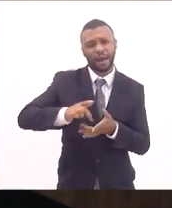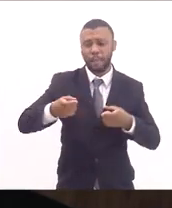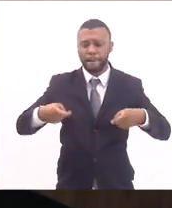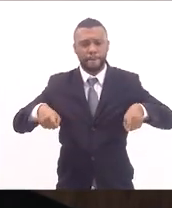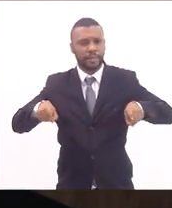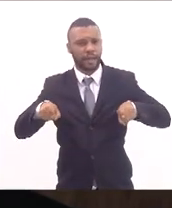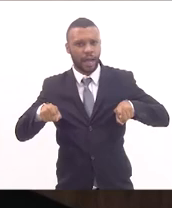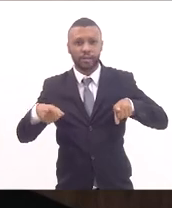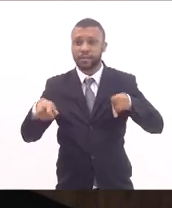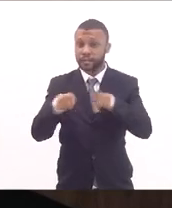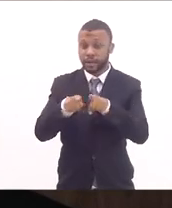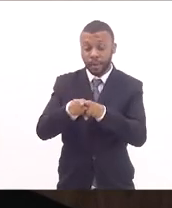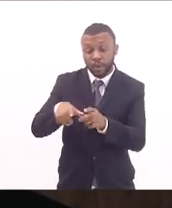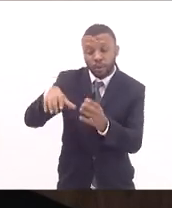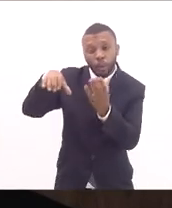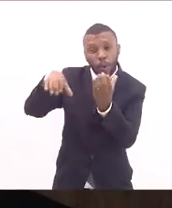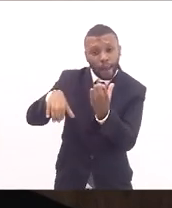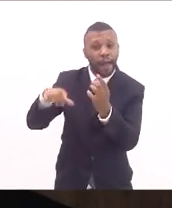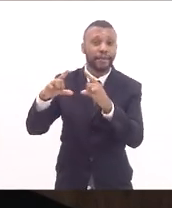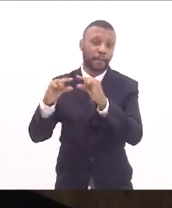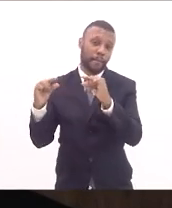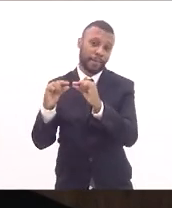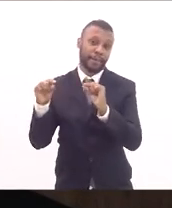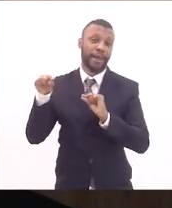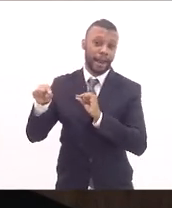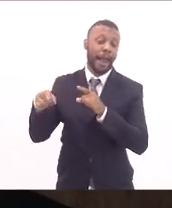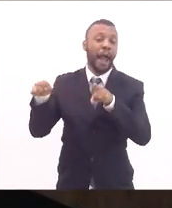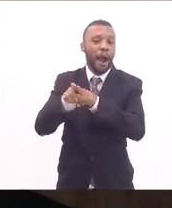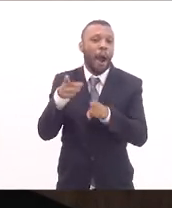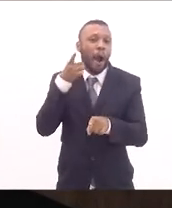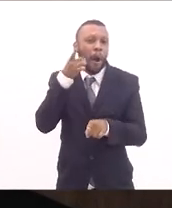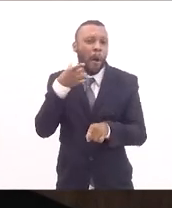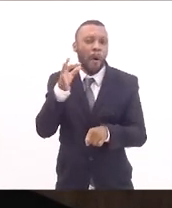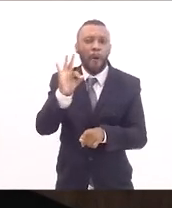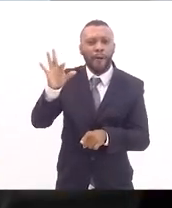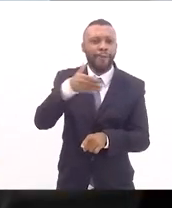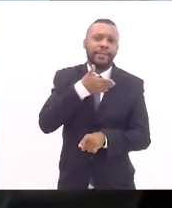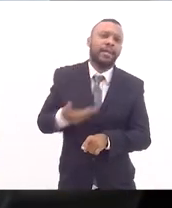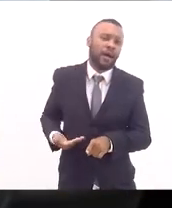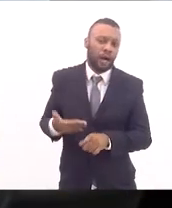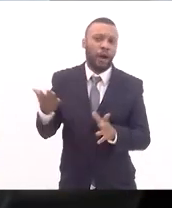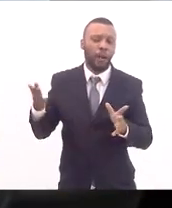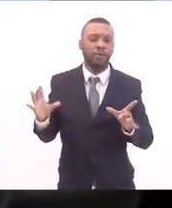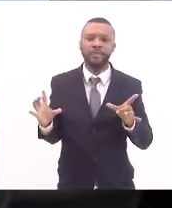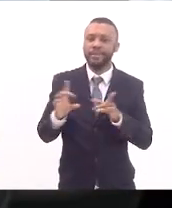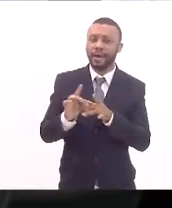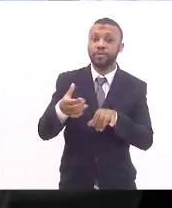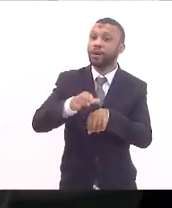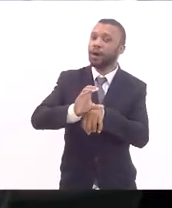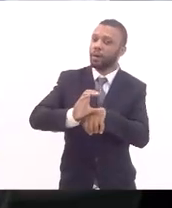como no Congresso Nacional inclusive como deputado federal constituinte e